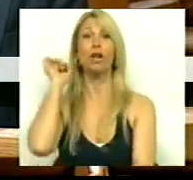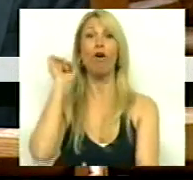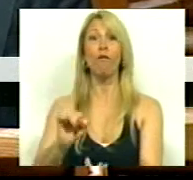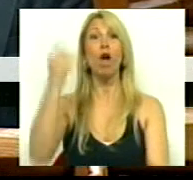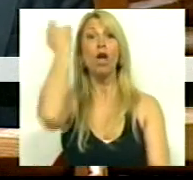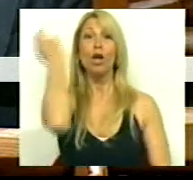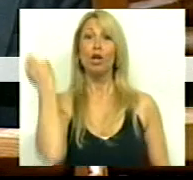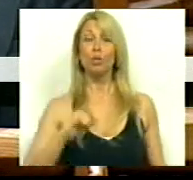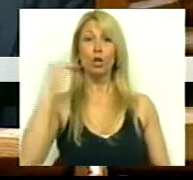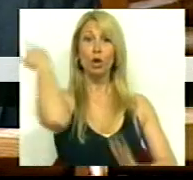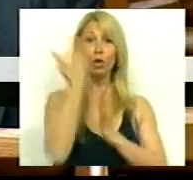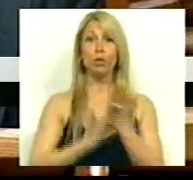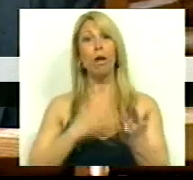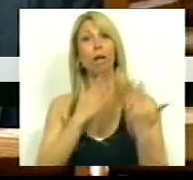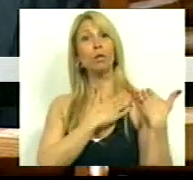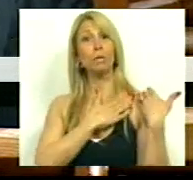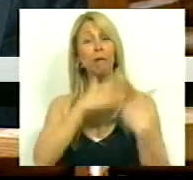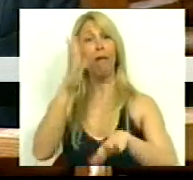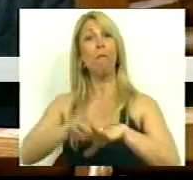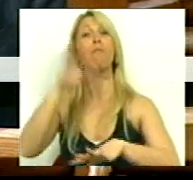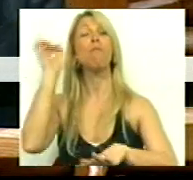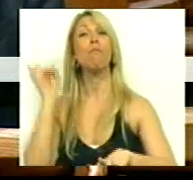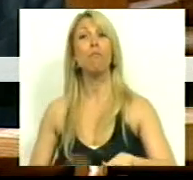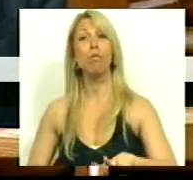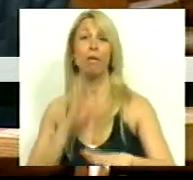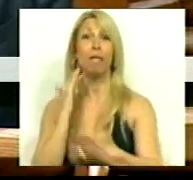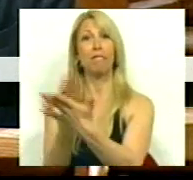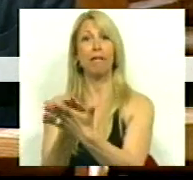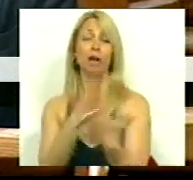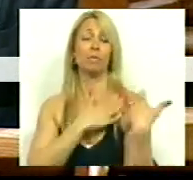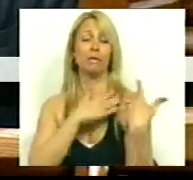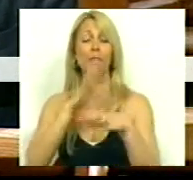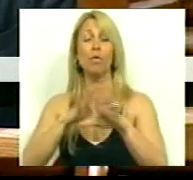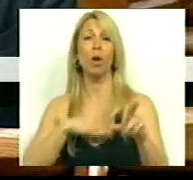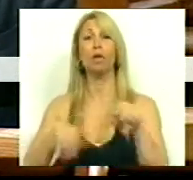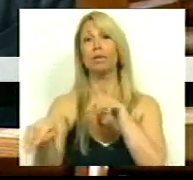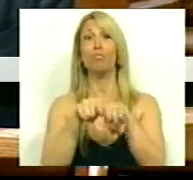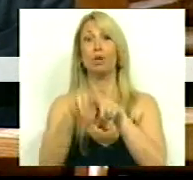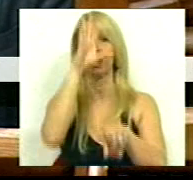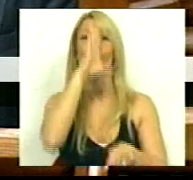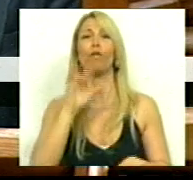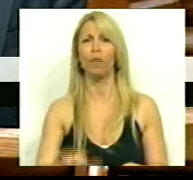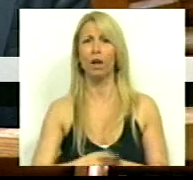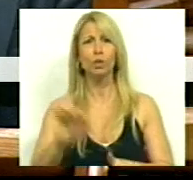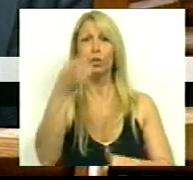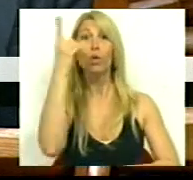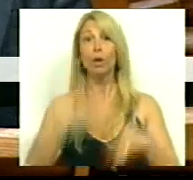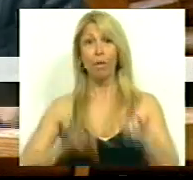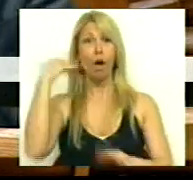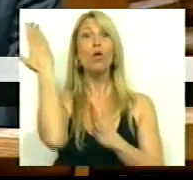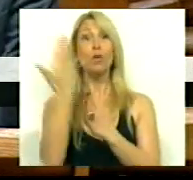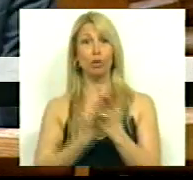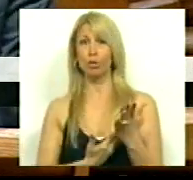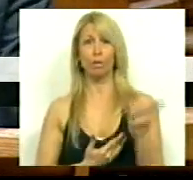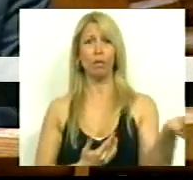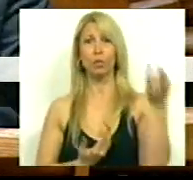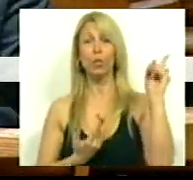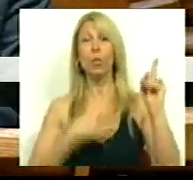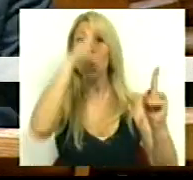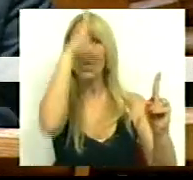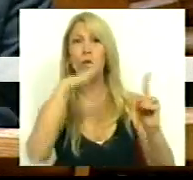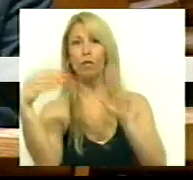a responsabilidade pelas consequências da política do Governo. Não foi o Tribunal Constitucional, mas sim o Governo, que inscreveu